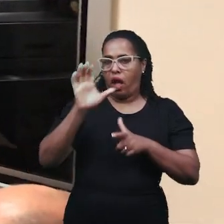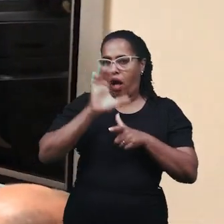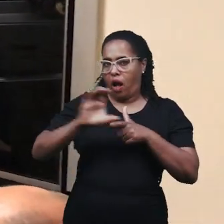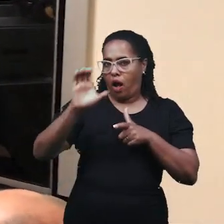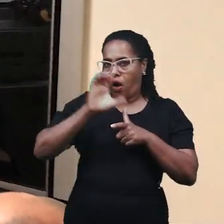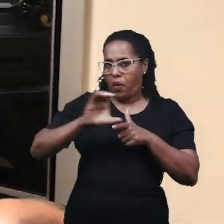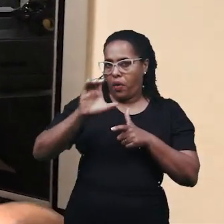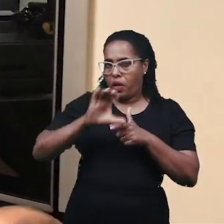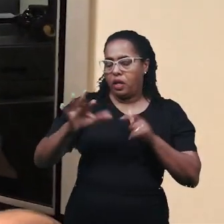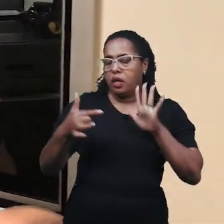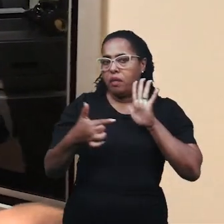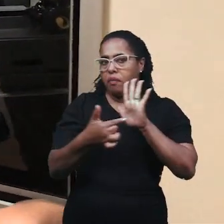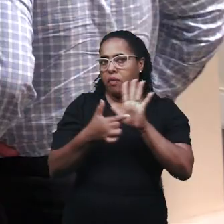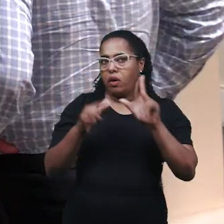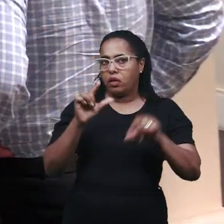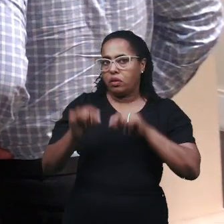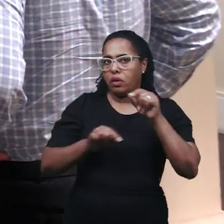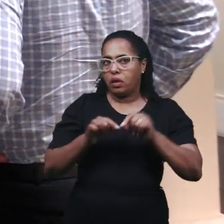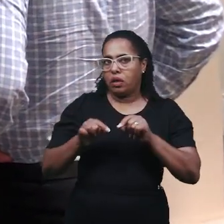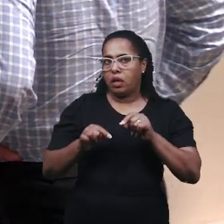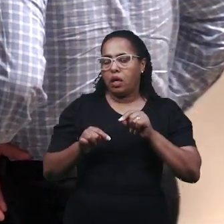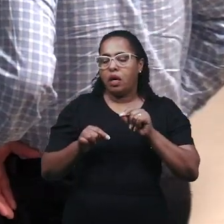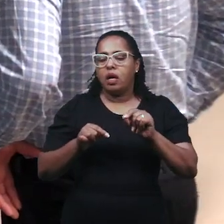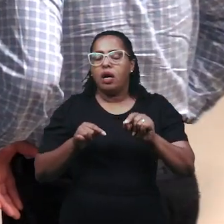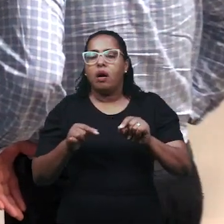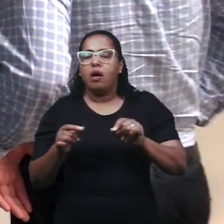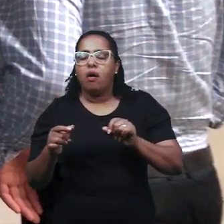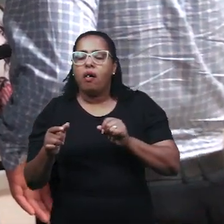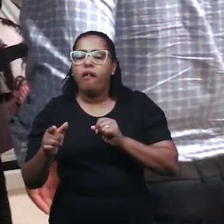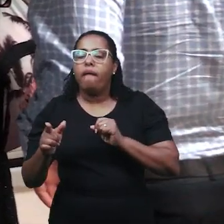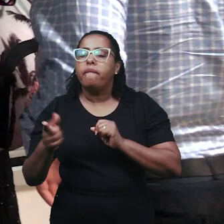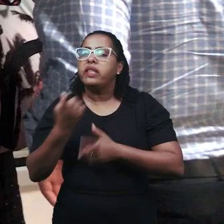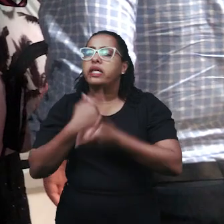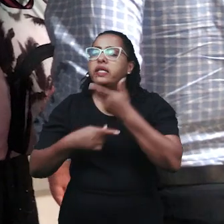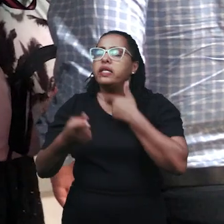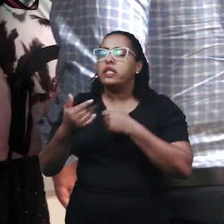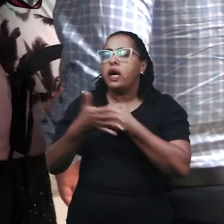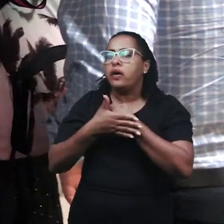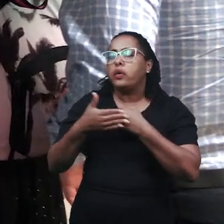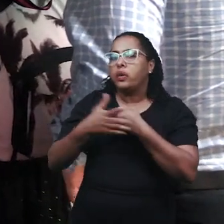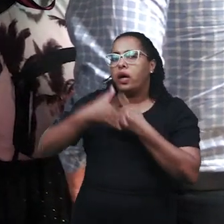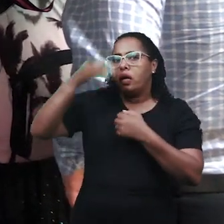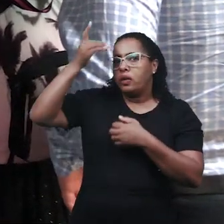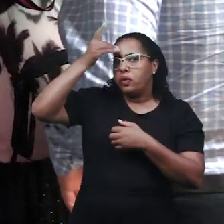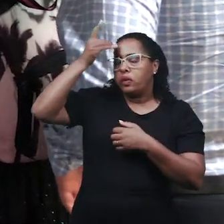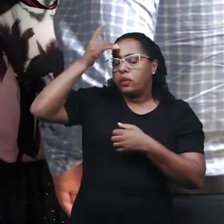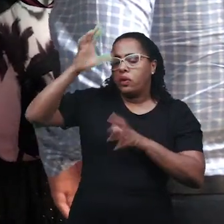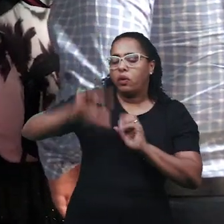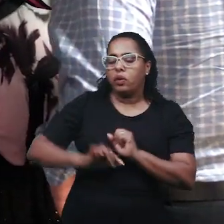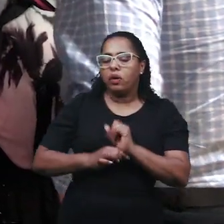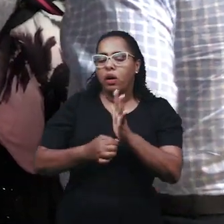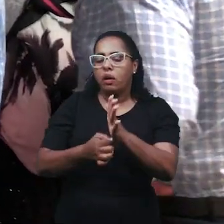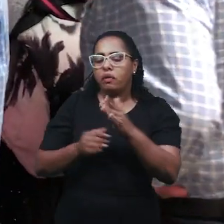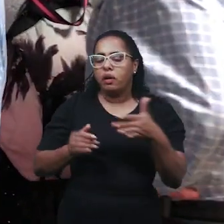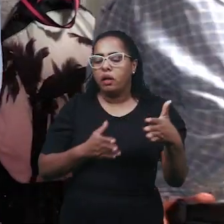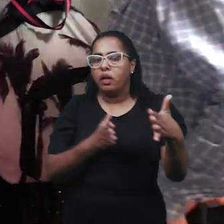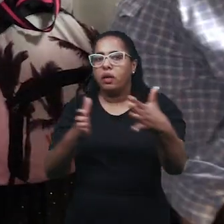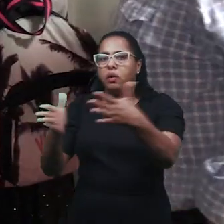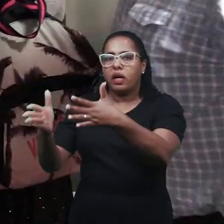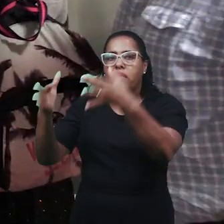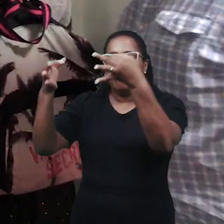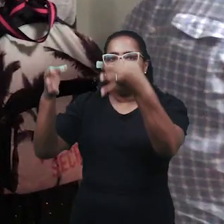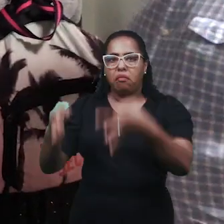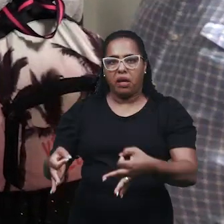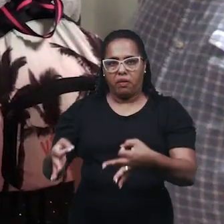Coríntios, ele diz: buscai com zelo dons espirituais e vos mostrarei um caminho mais